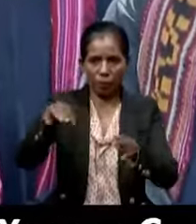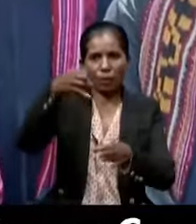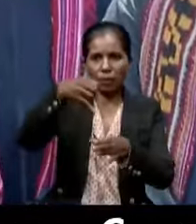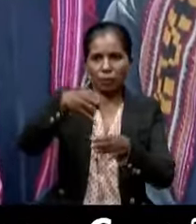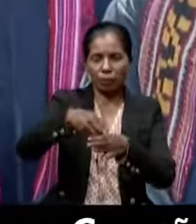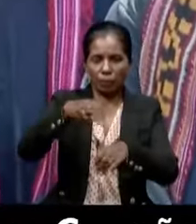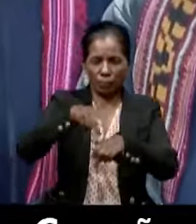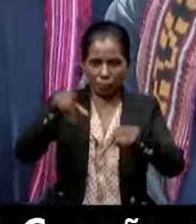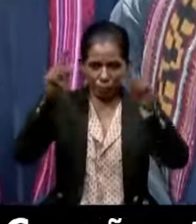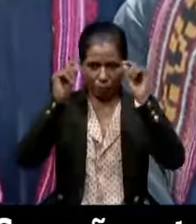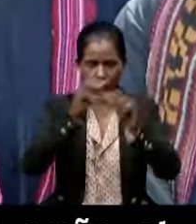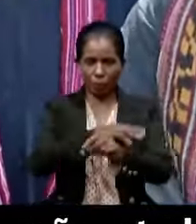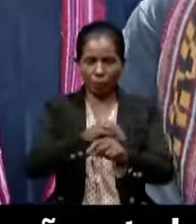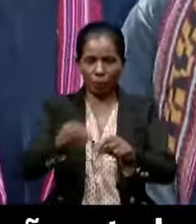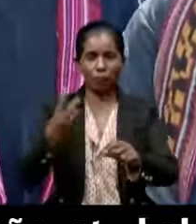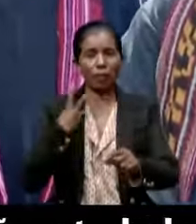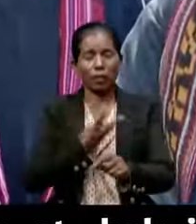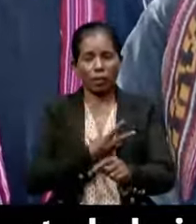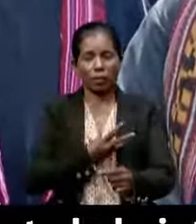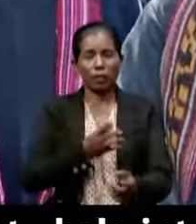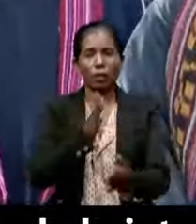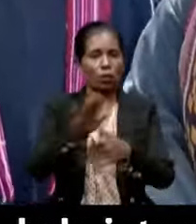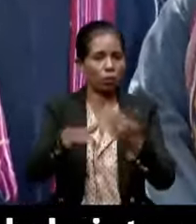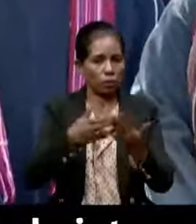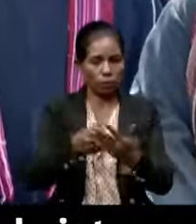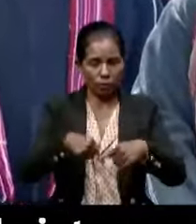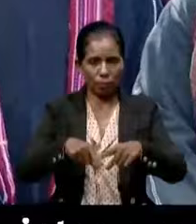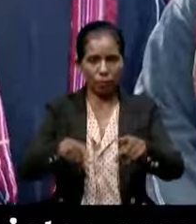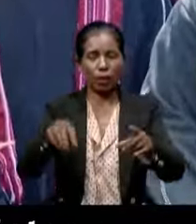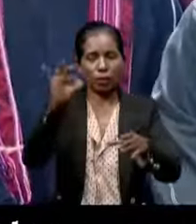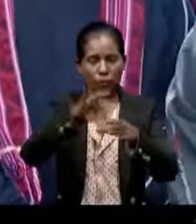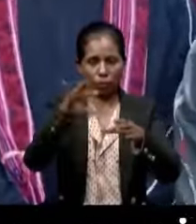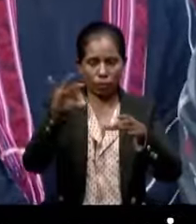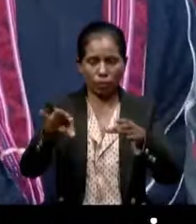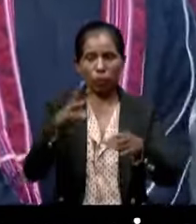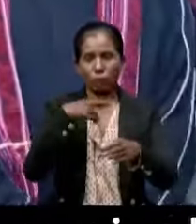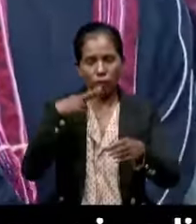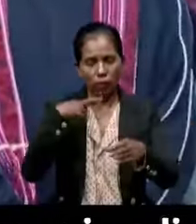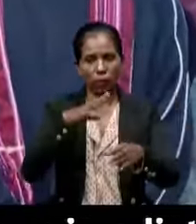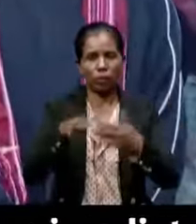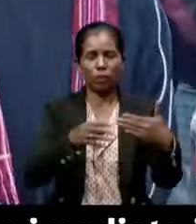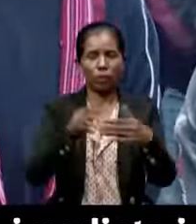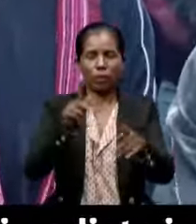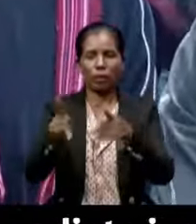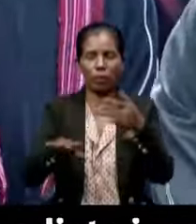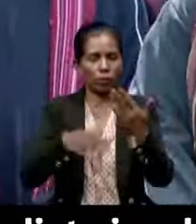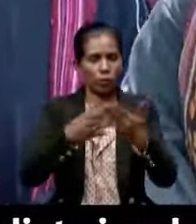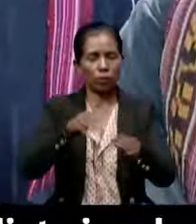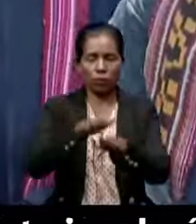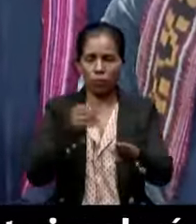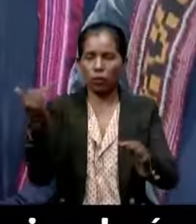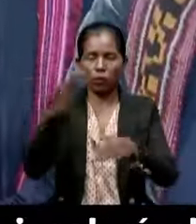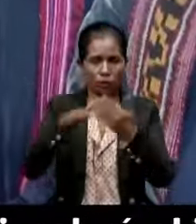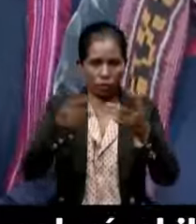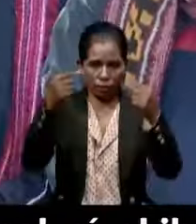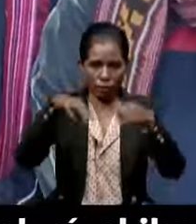teritori nasional. Ita kon tuhotu. Tamalia tamasuku organize tene pobe territorio